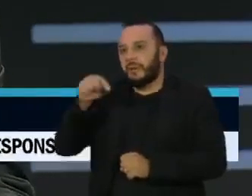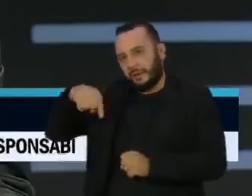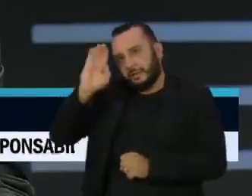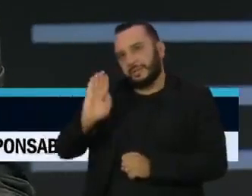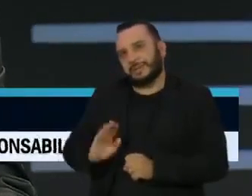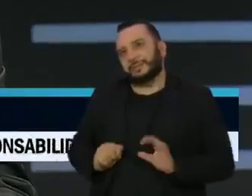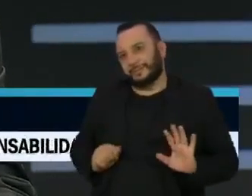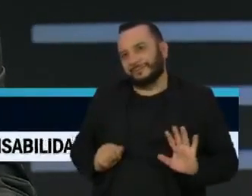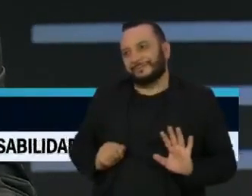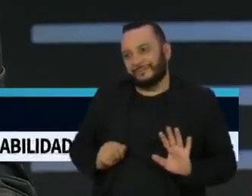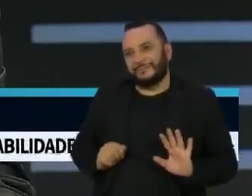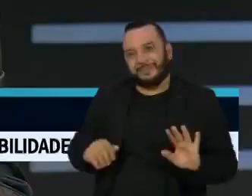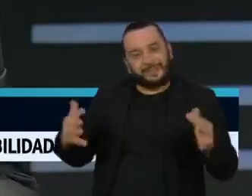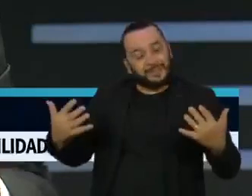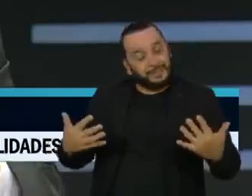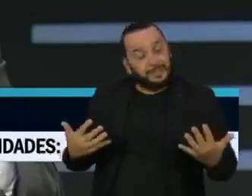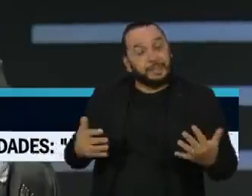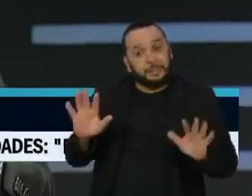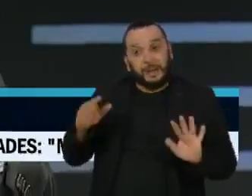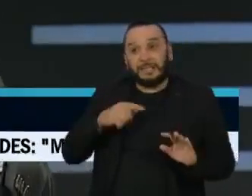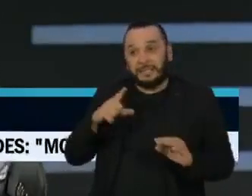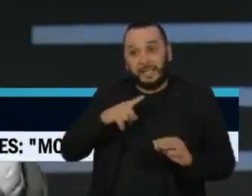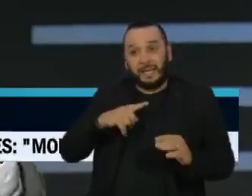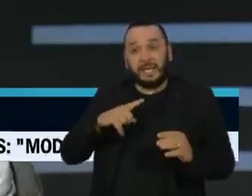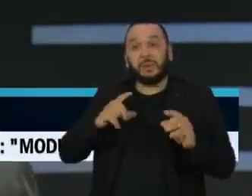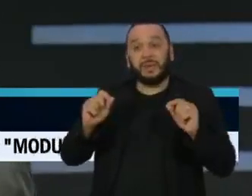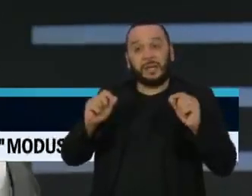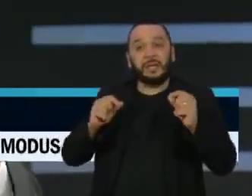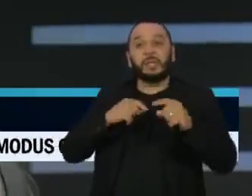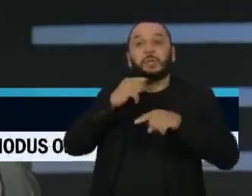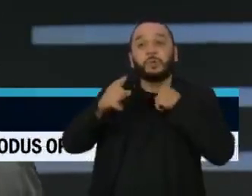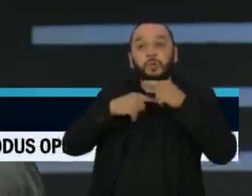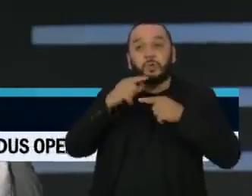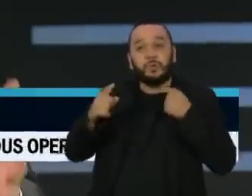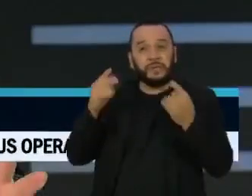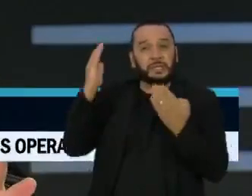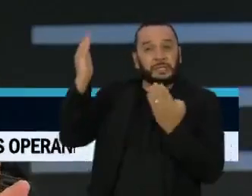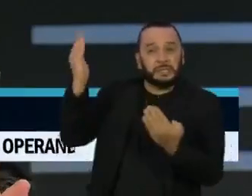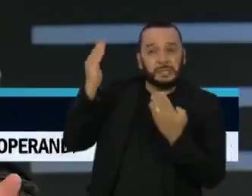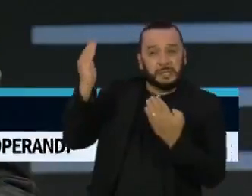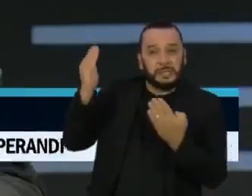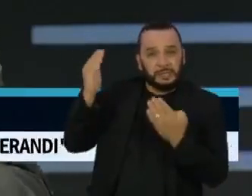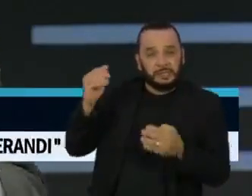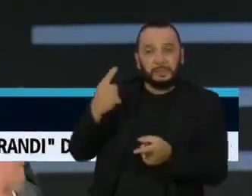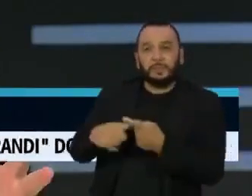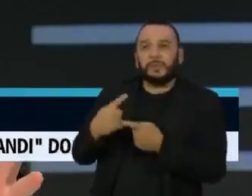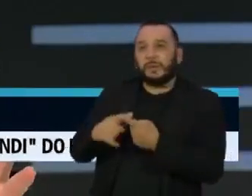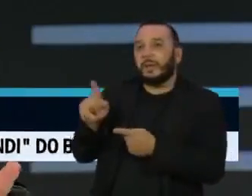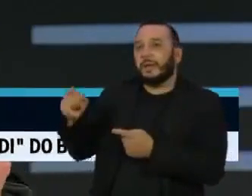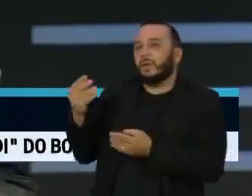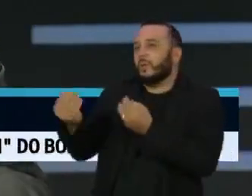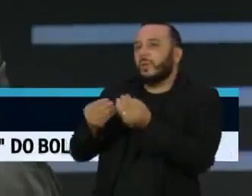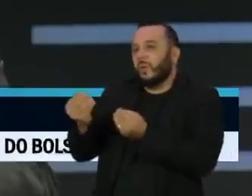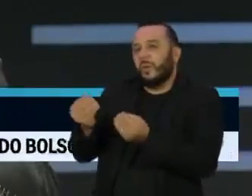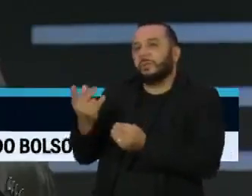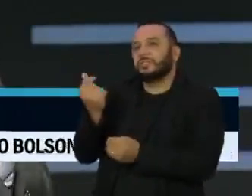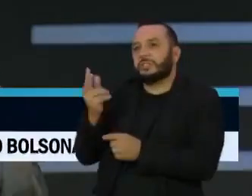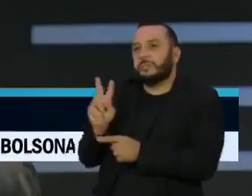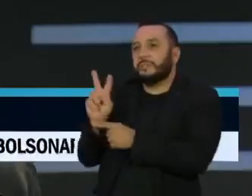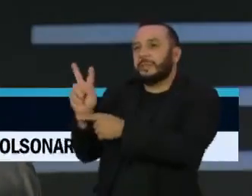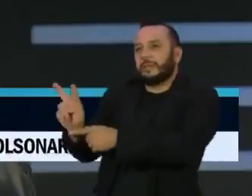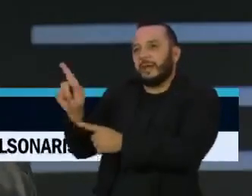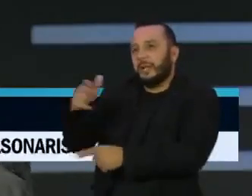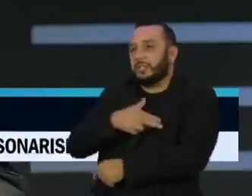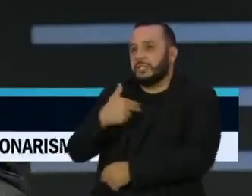tem impressionado e gerado essa insegurança é que o sistema de crédito na China ele é muito opaco as